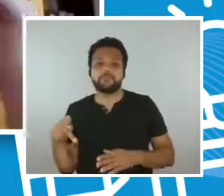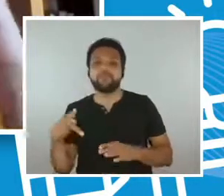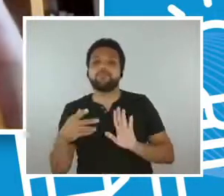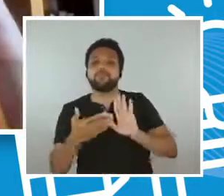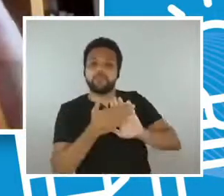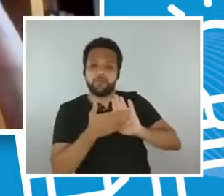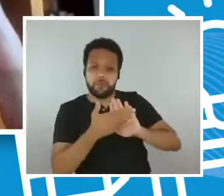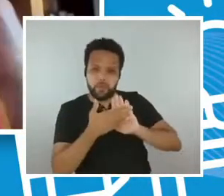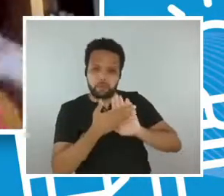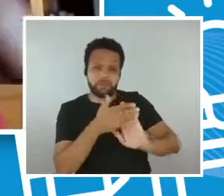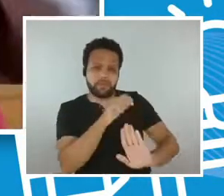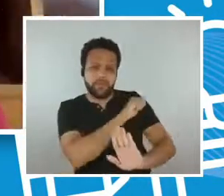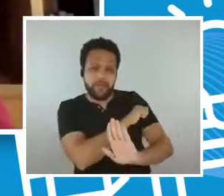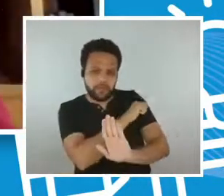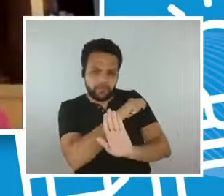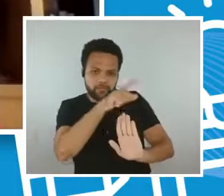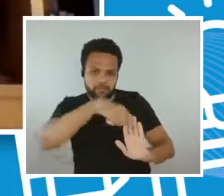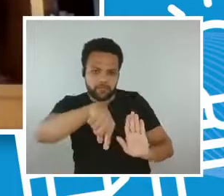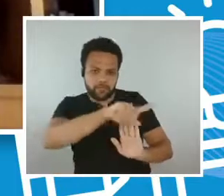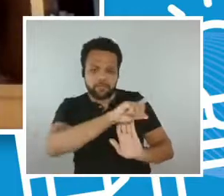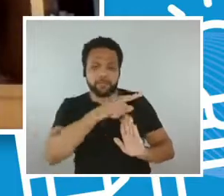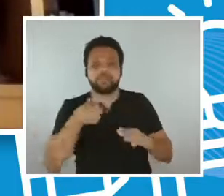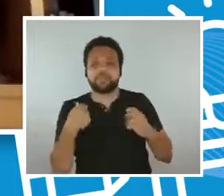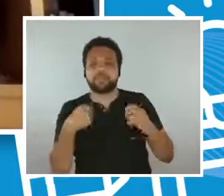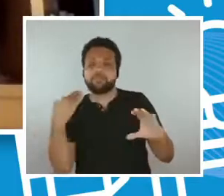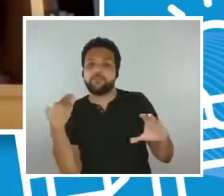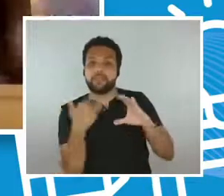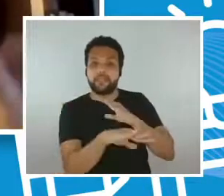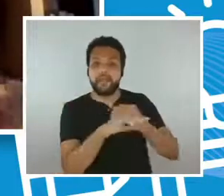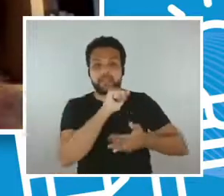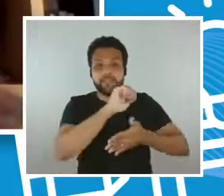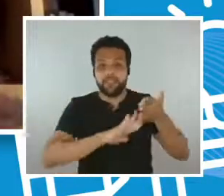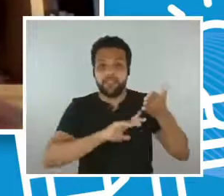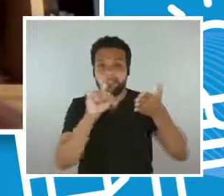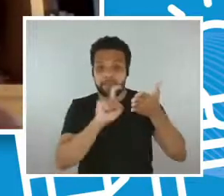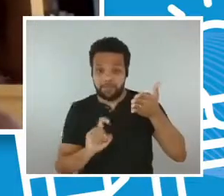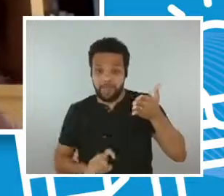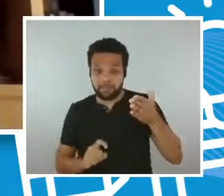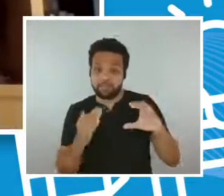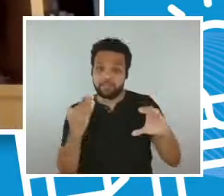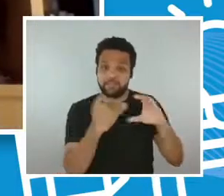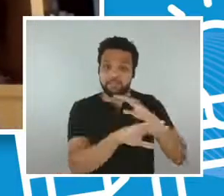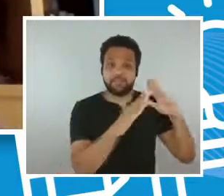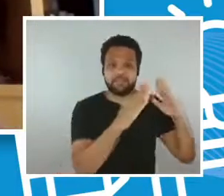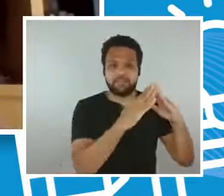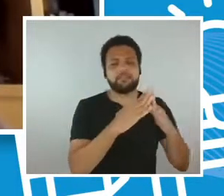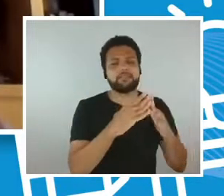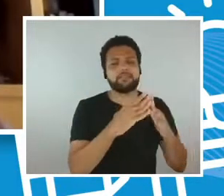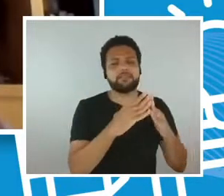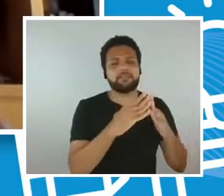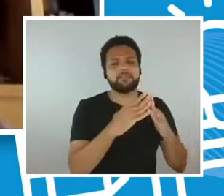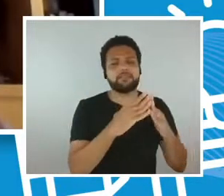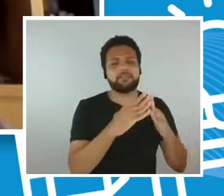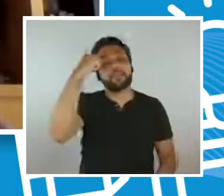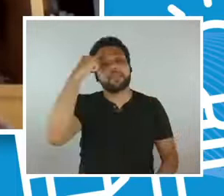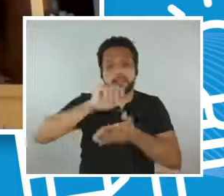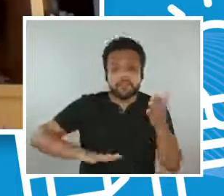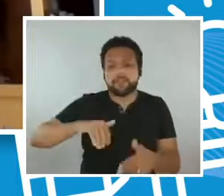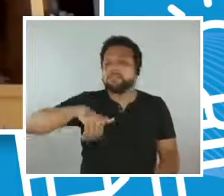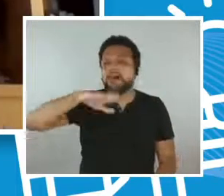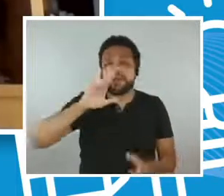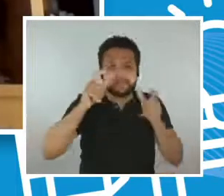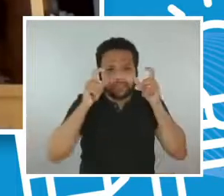fosse, eu tive que mandar as atividades impressas. Pensa na atividade. É muito